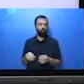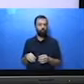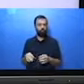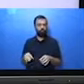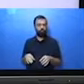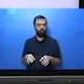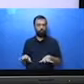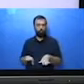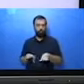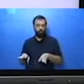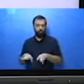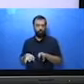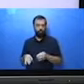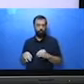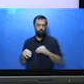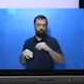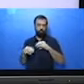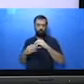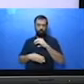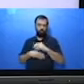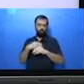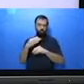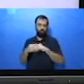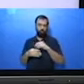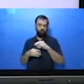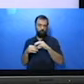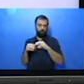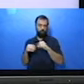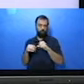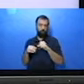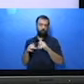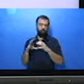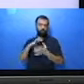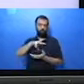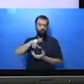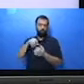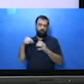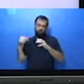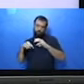planeta Terra e de vários ciclos climáticos.